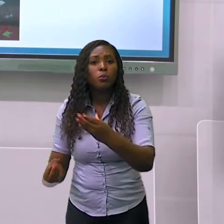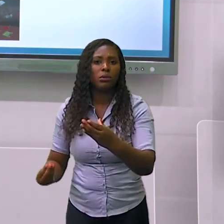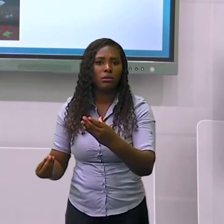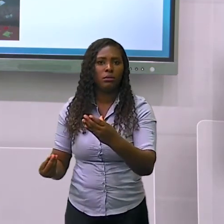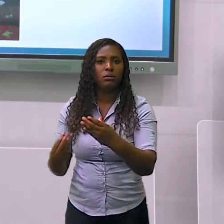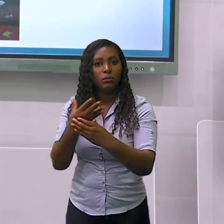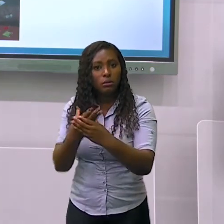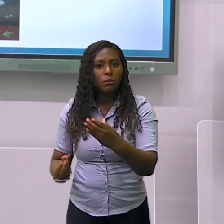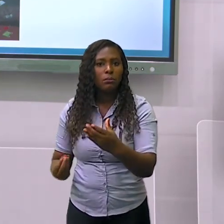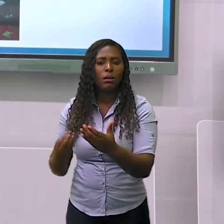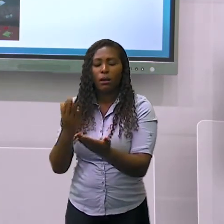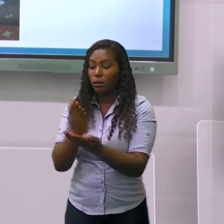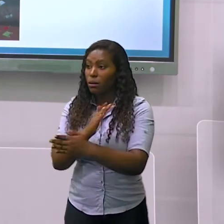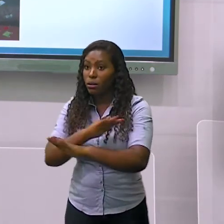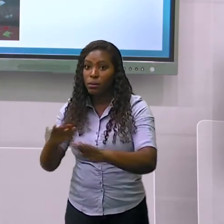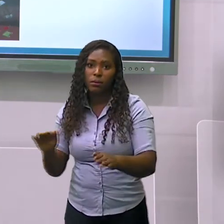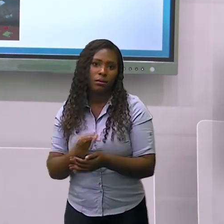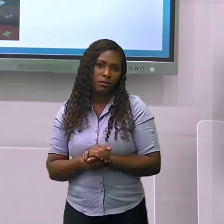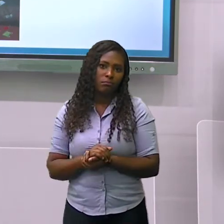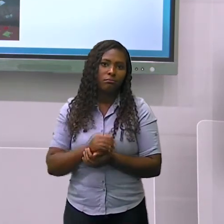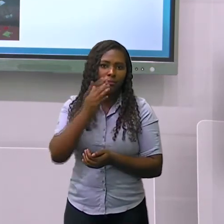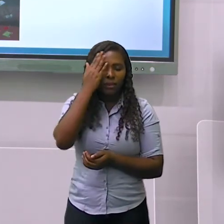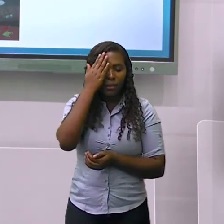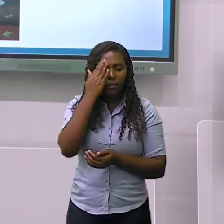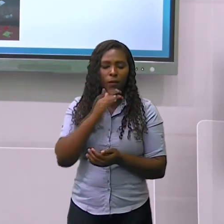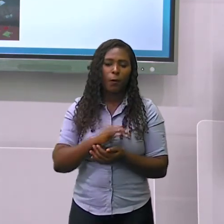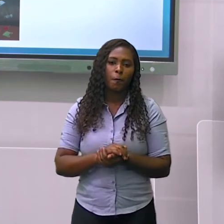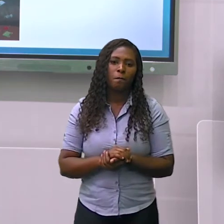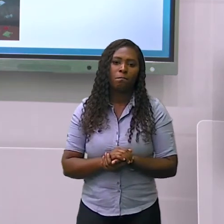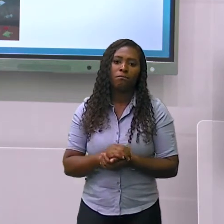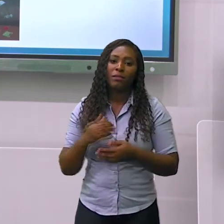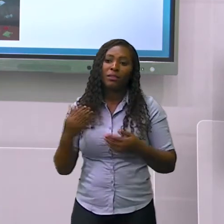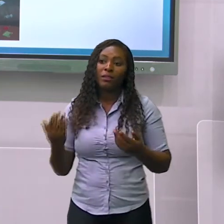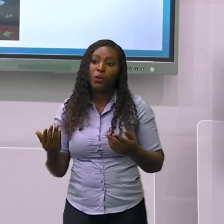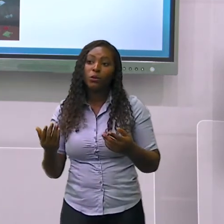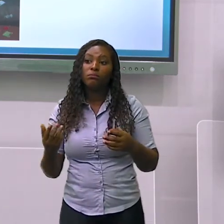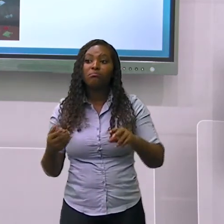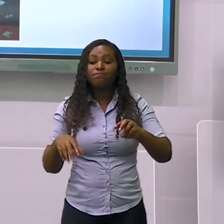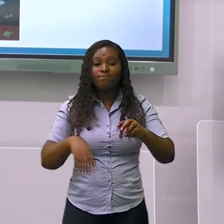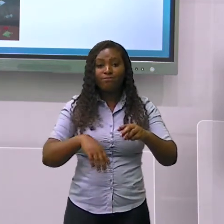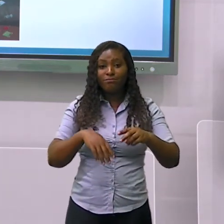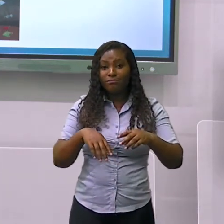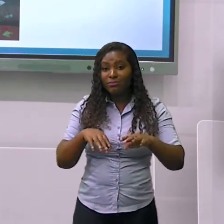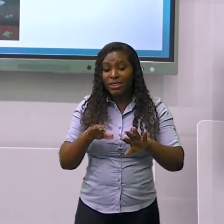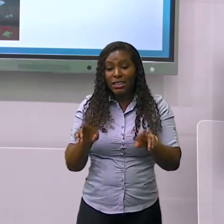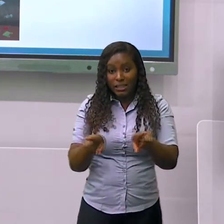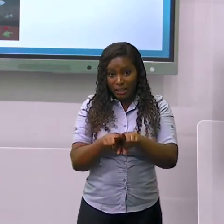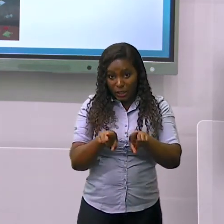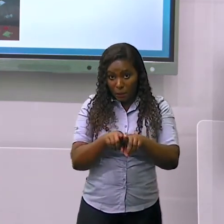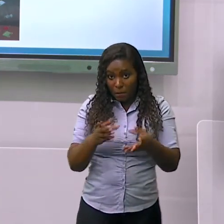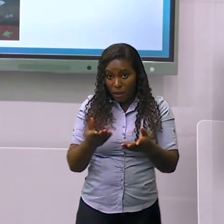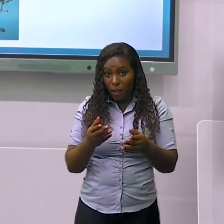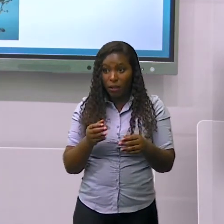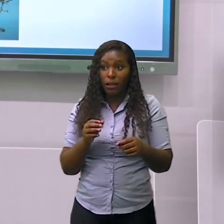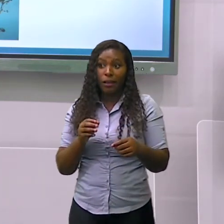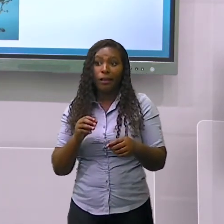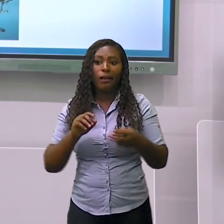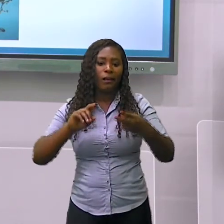pode levar a uso restrito destas águas. Bom, temos também